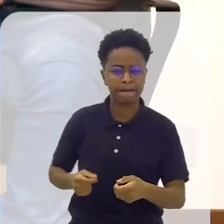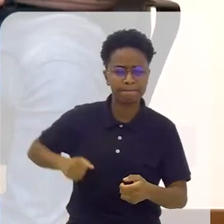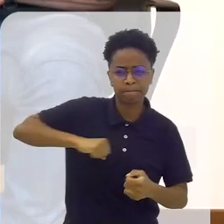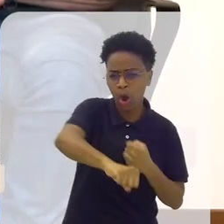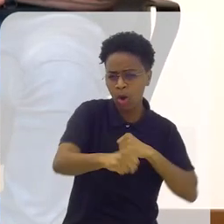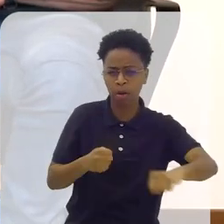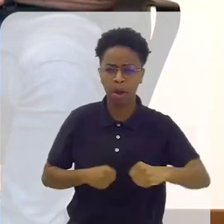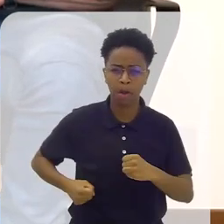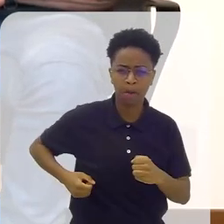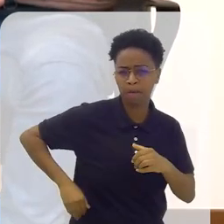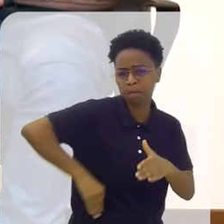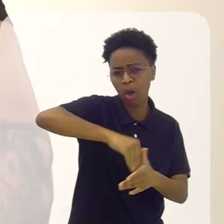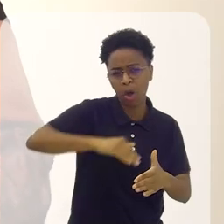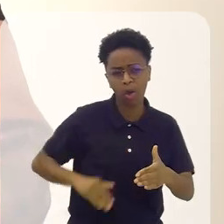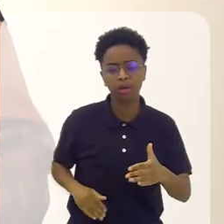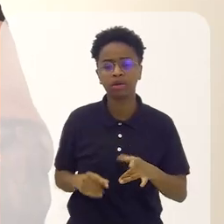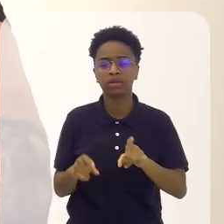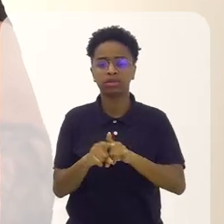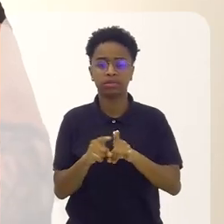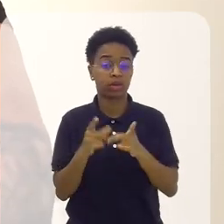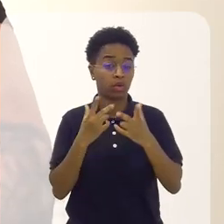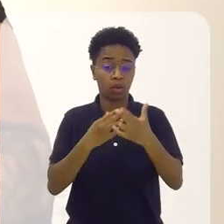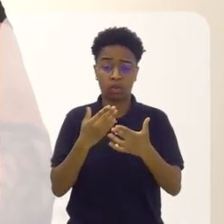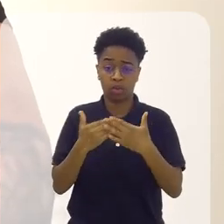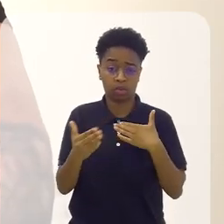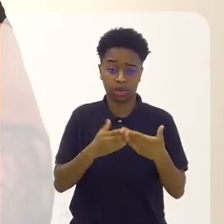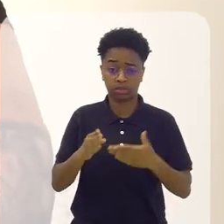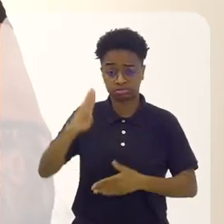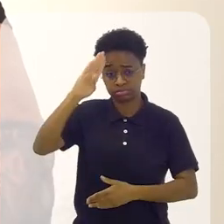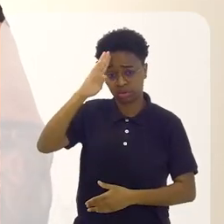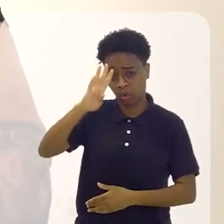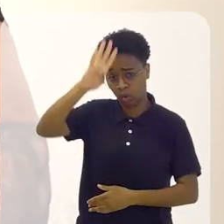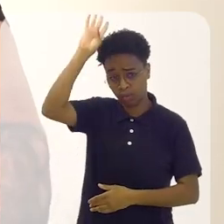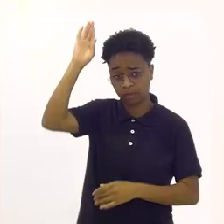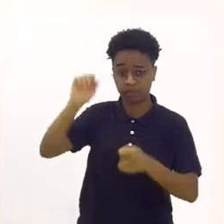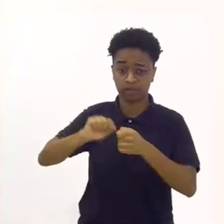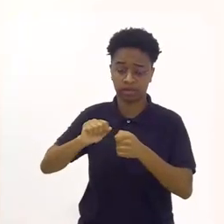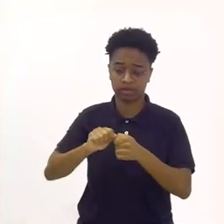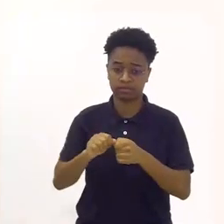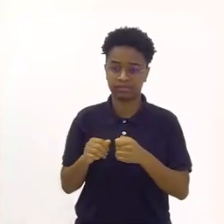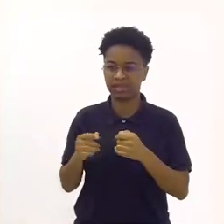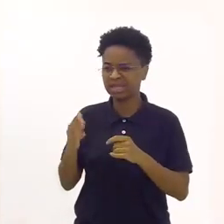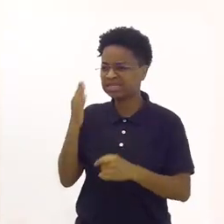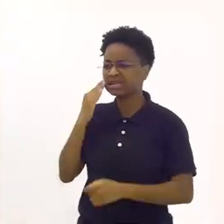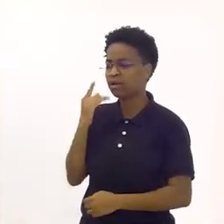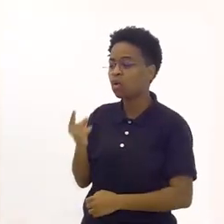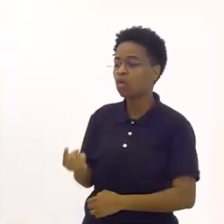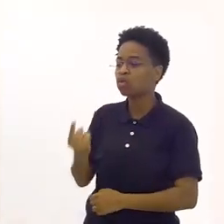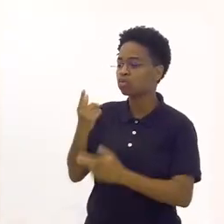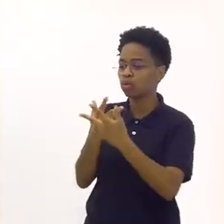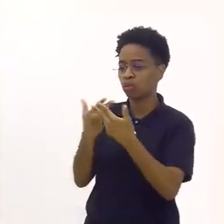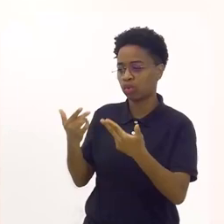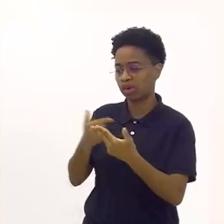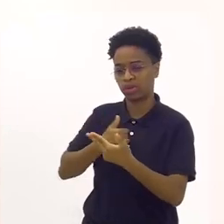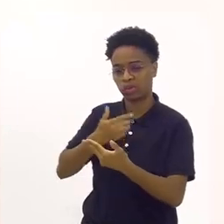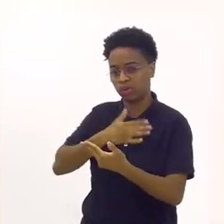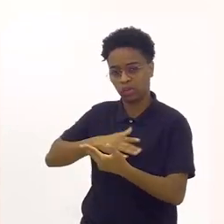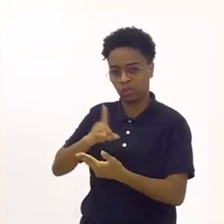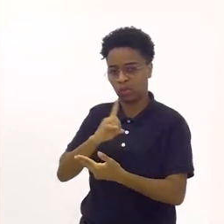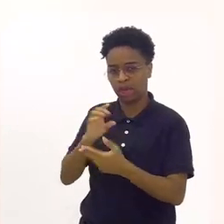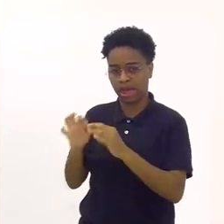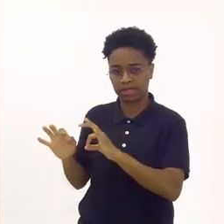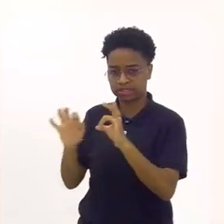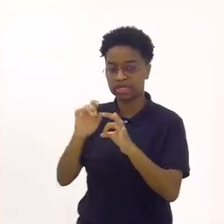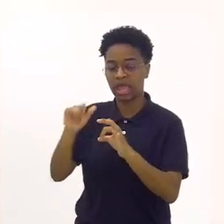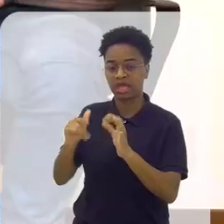de atrocidade que um soldado romano ali teria feito, né? Você então... sabe que a única parte da Paixão de